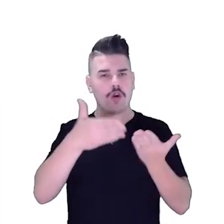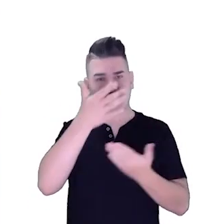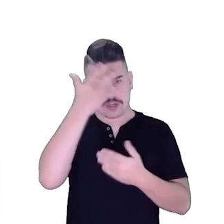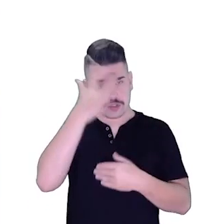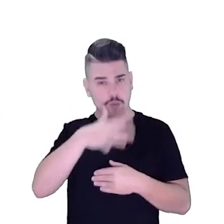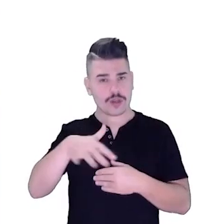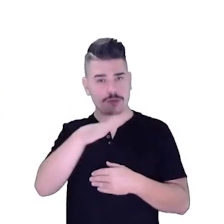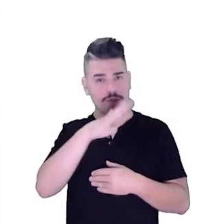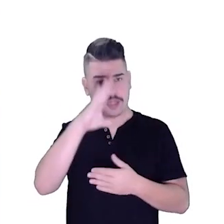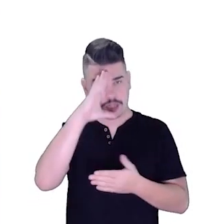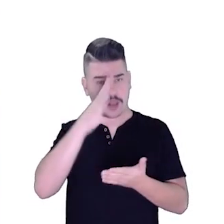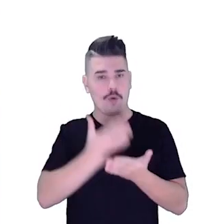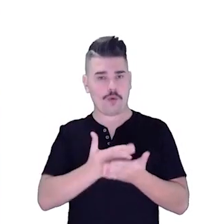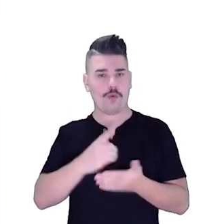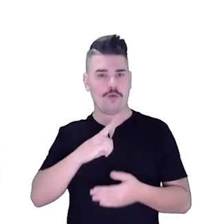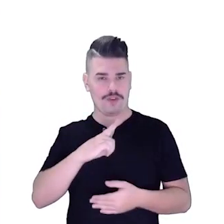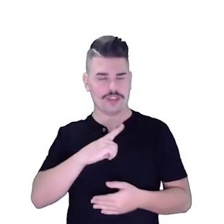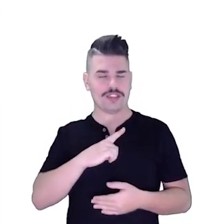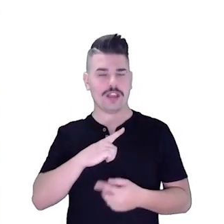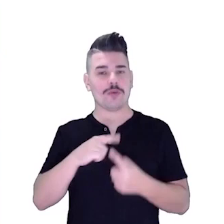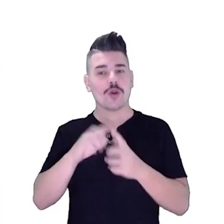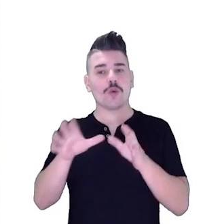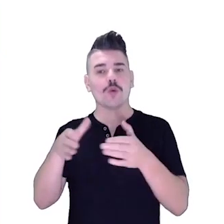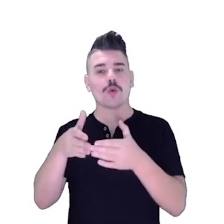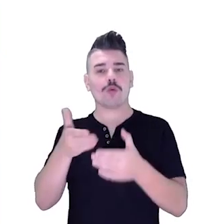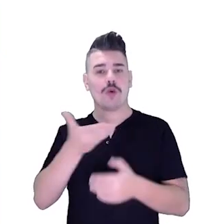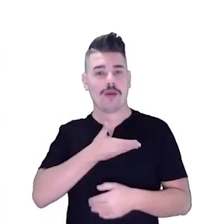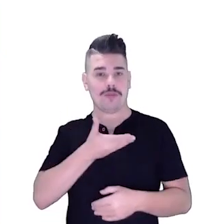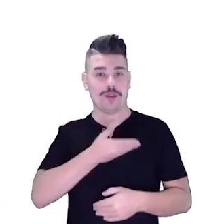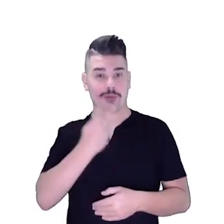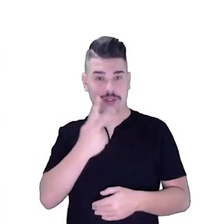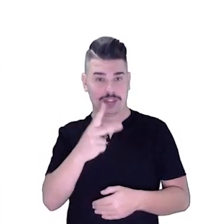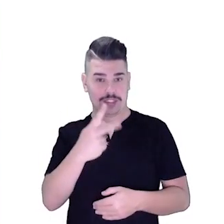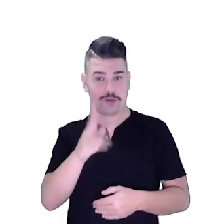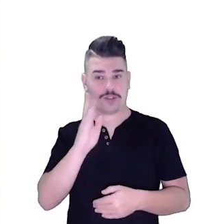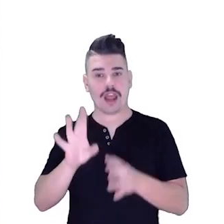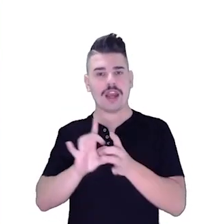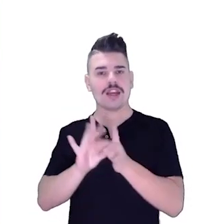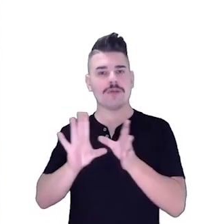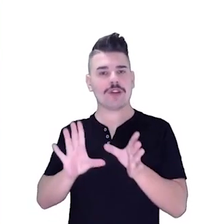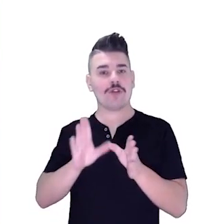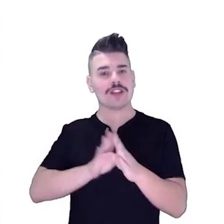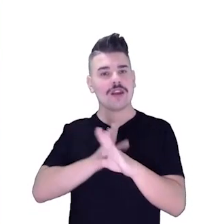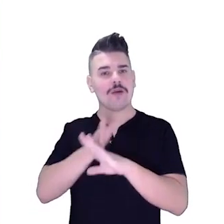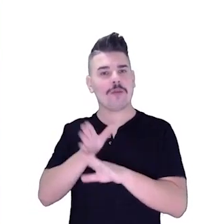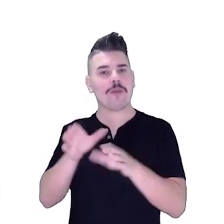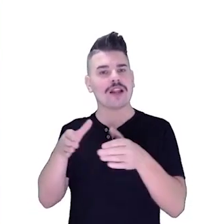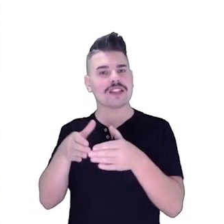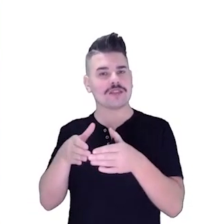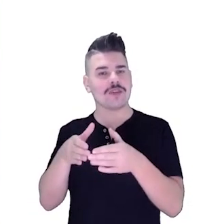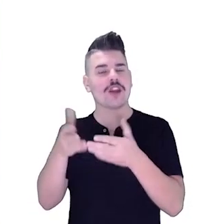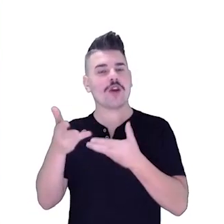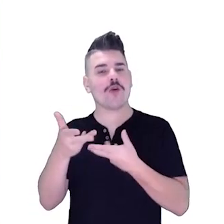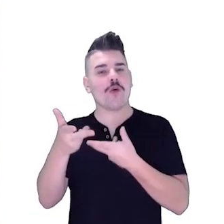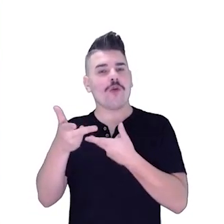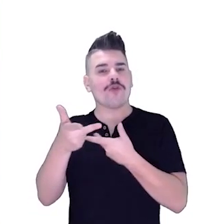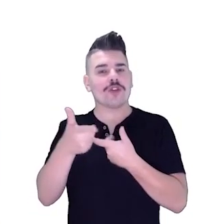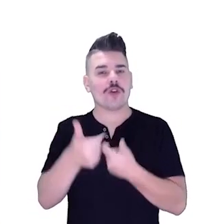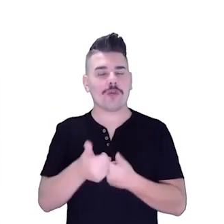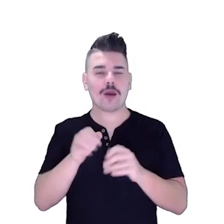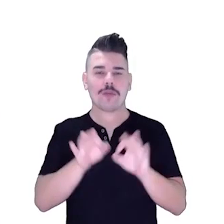Você disse que tem uma relação de confiança, né? Que, na verdade, é um grupo de amigos que te...